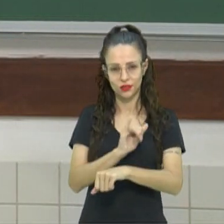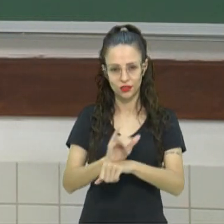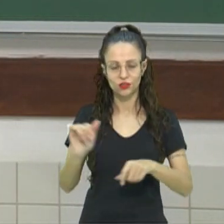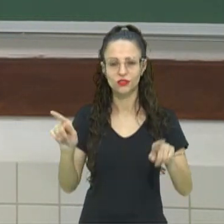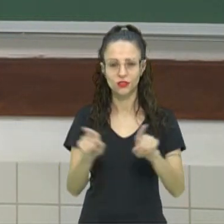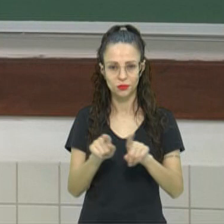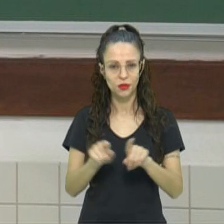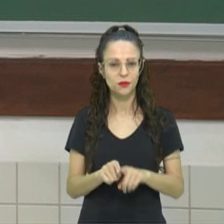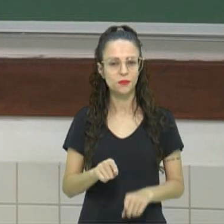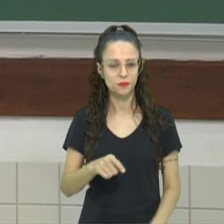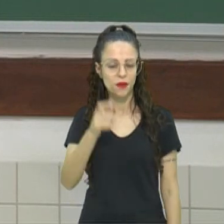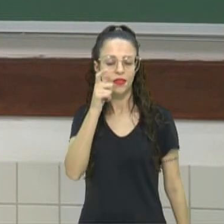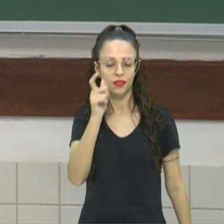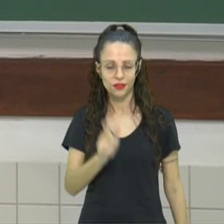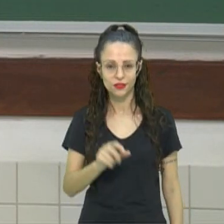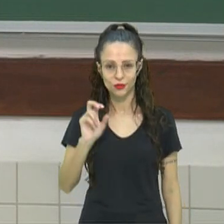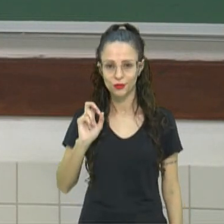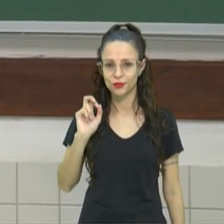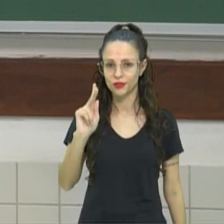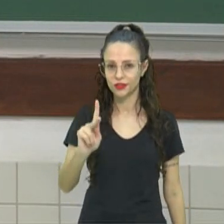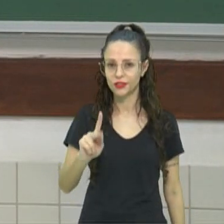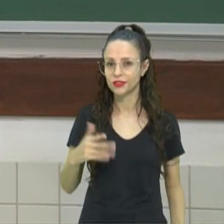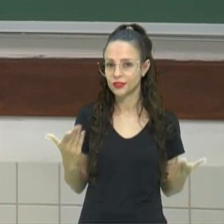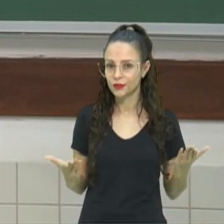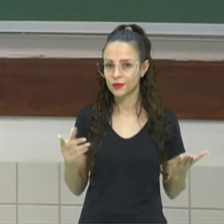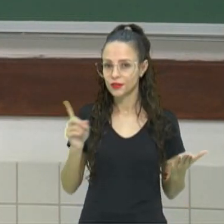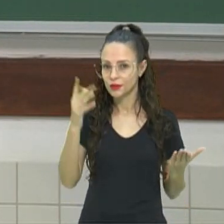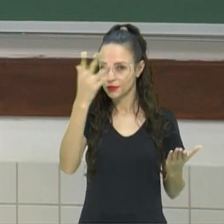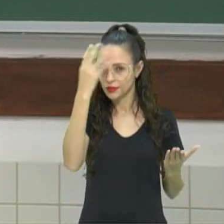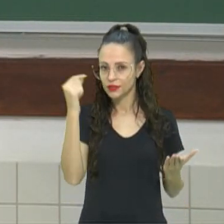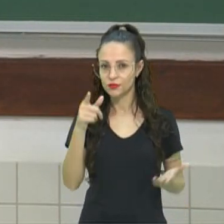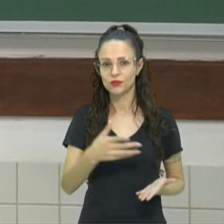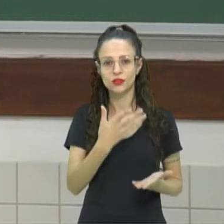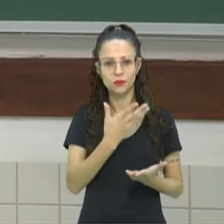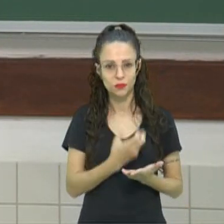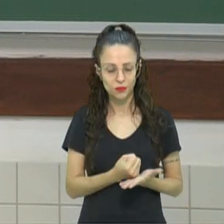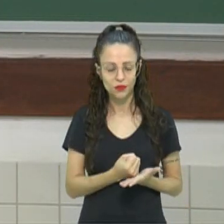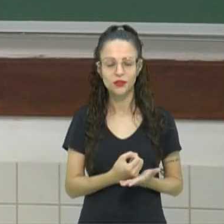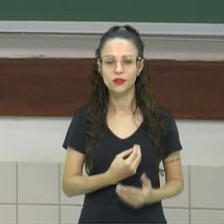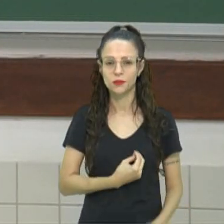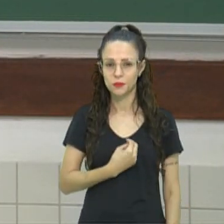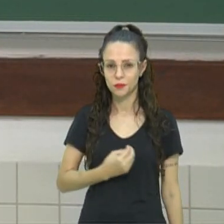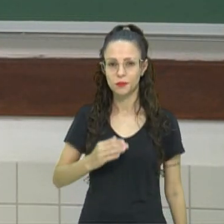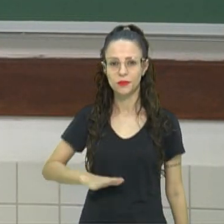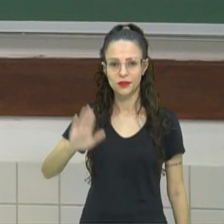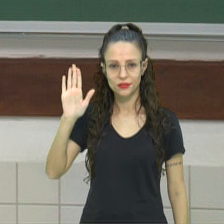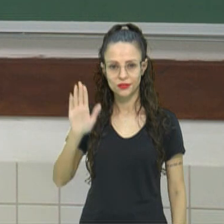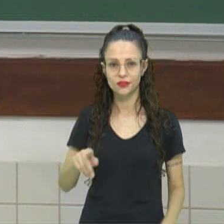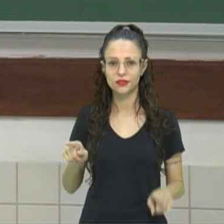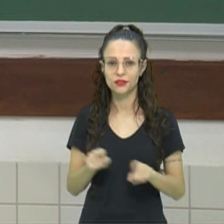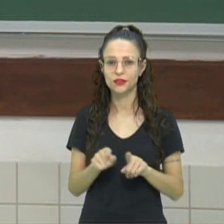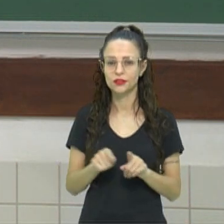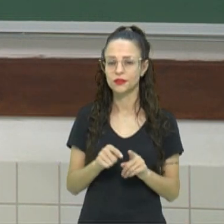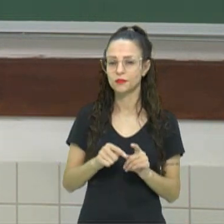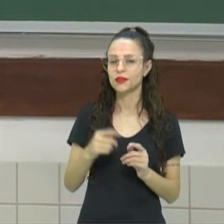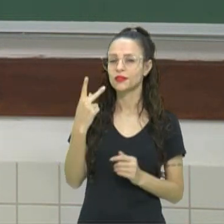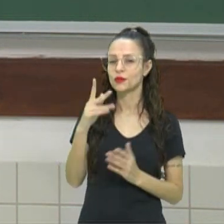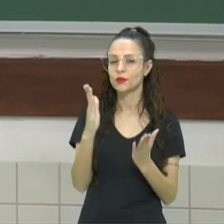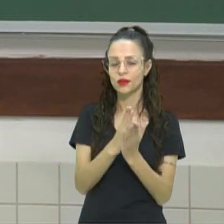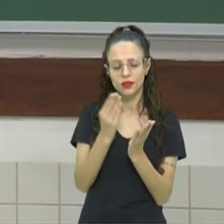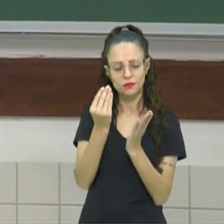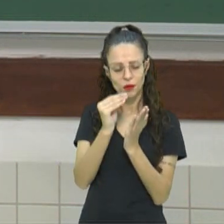também, vai ser bem interessante, ok? Então não esqueça de registrar sua frequência, não esqueça de registrar no caderno todas